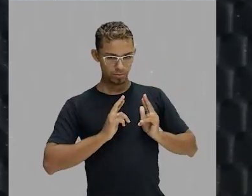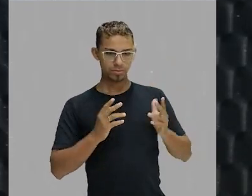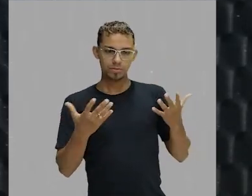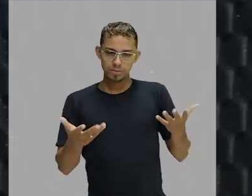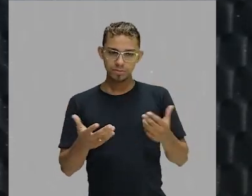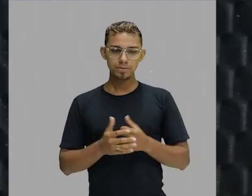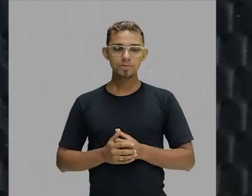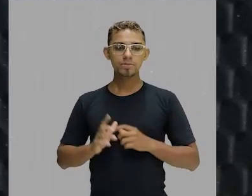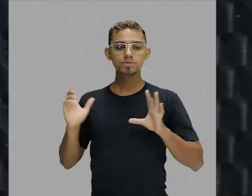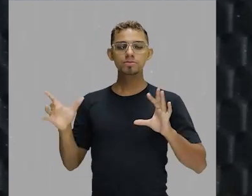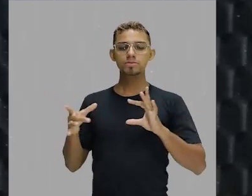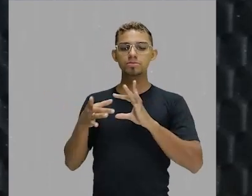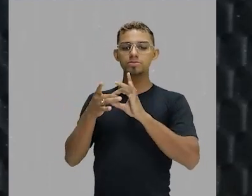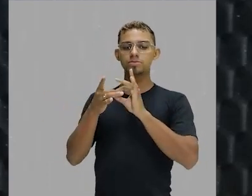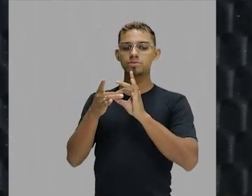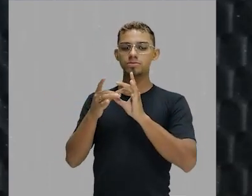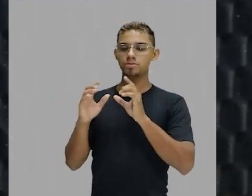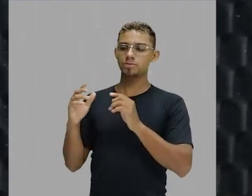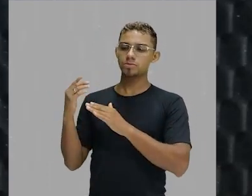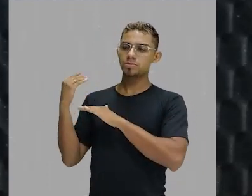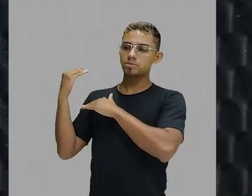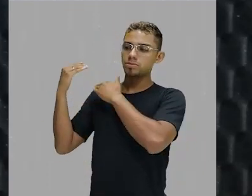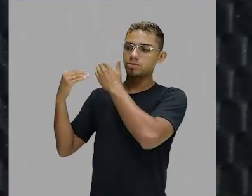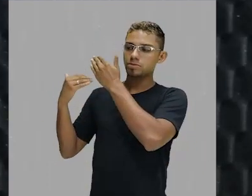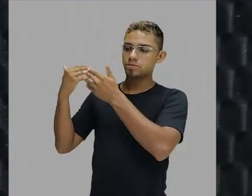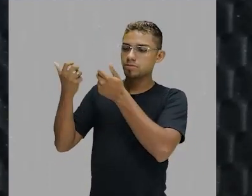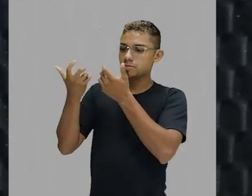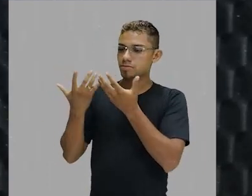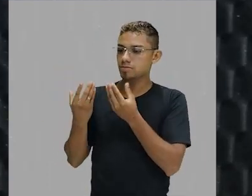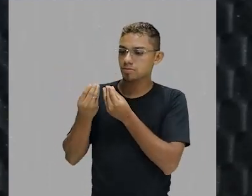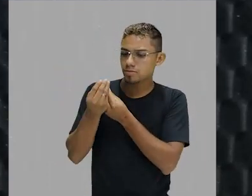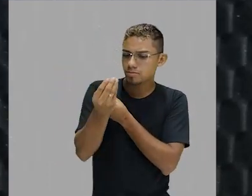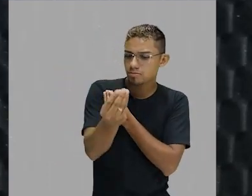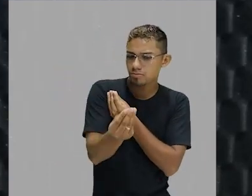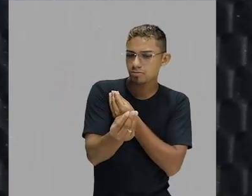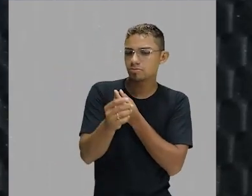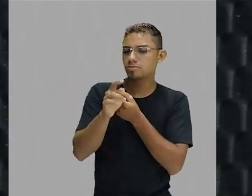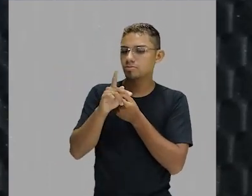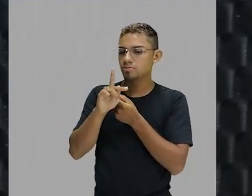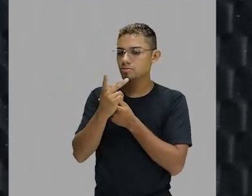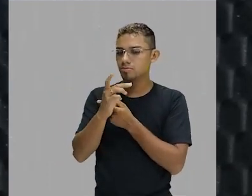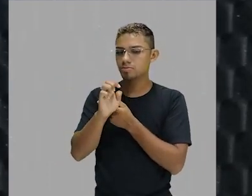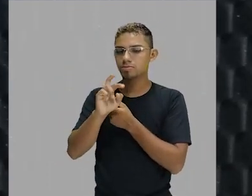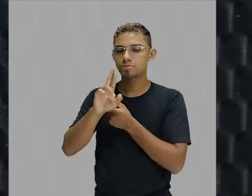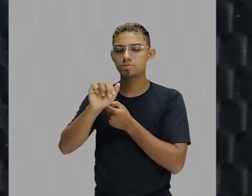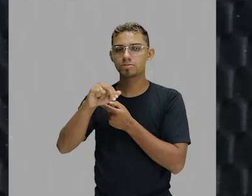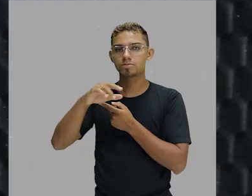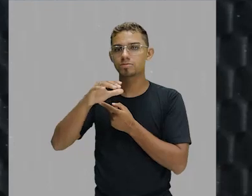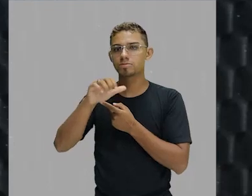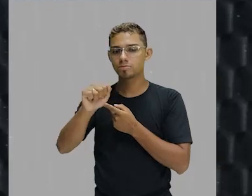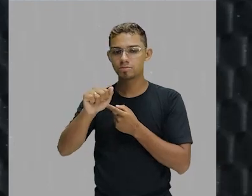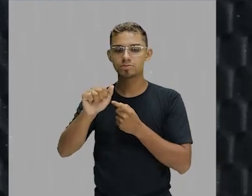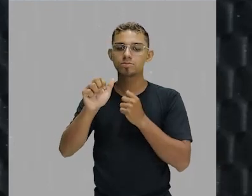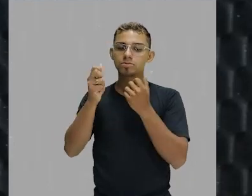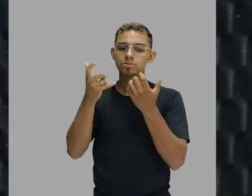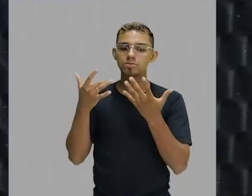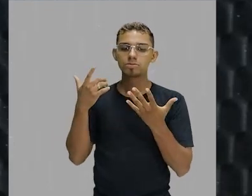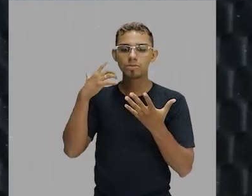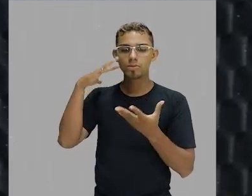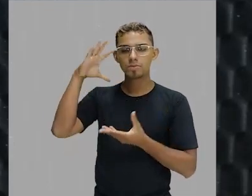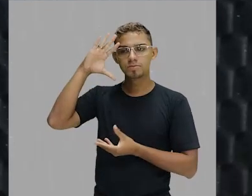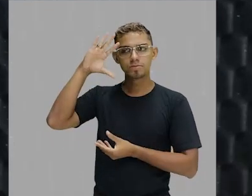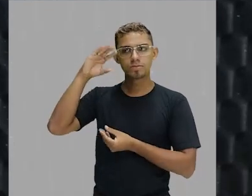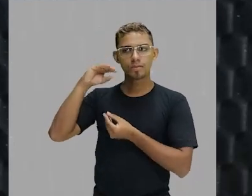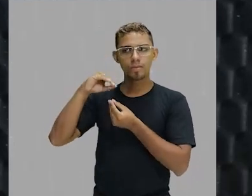estava ligado à ideia de herança. Então, esse conceito deve ser trabalhado por todos nós, principalmente quando você tem noção de que o